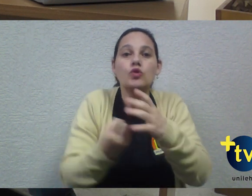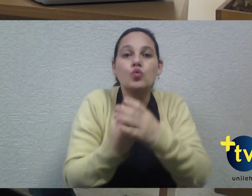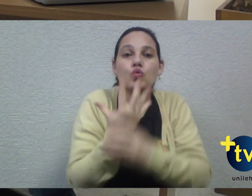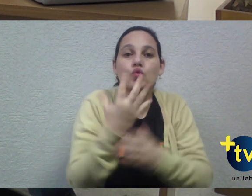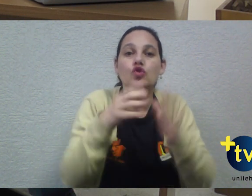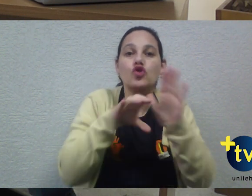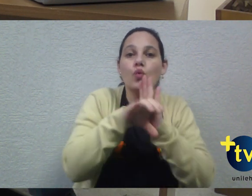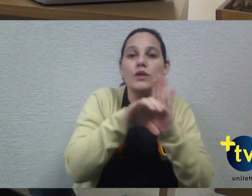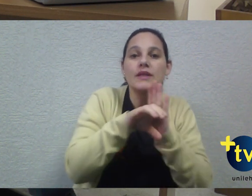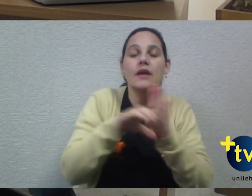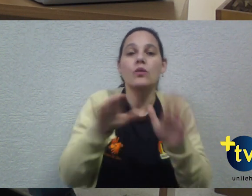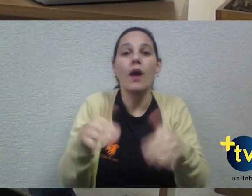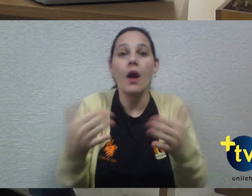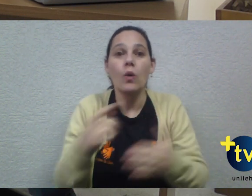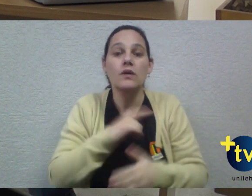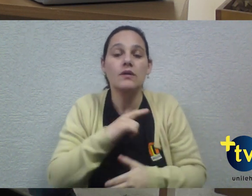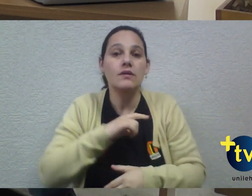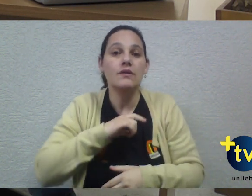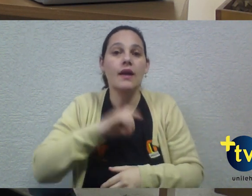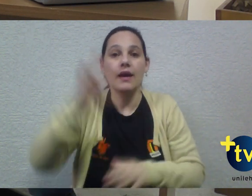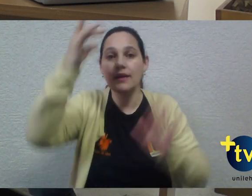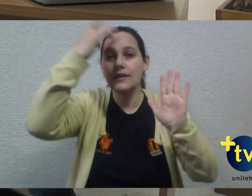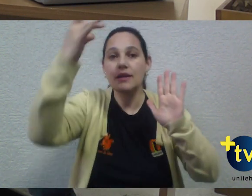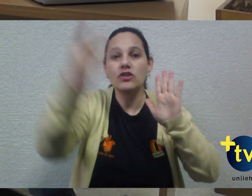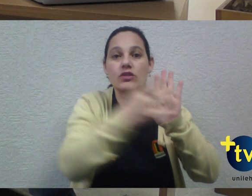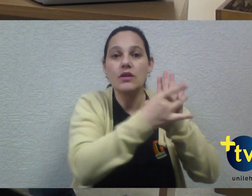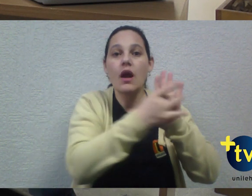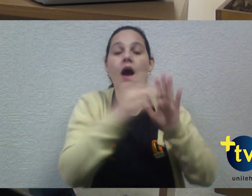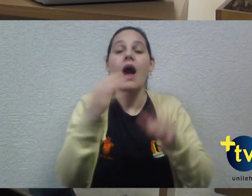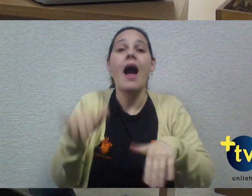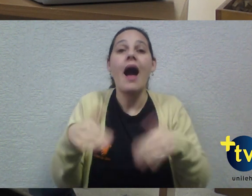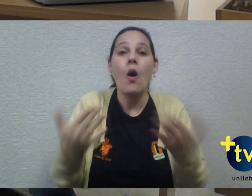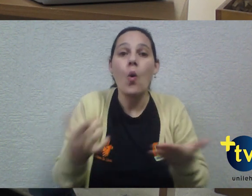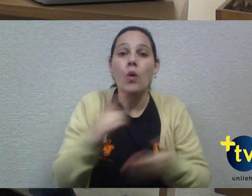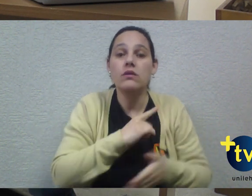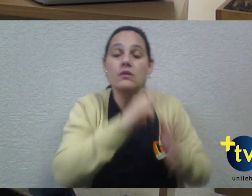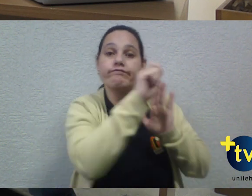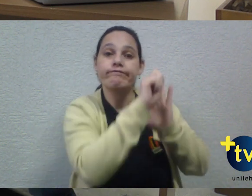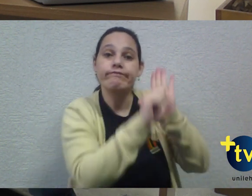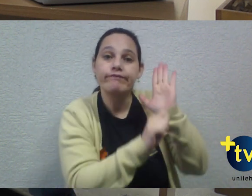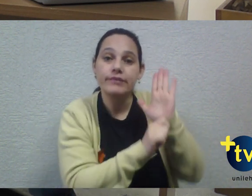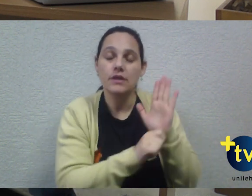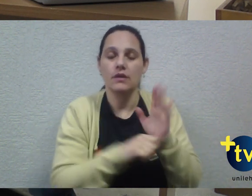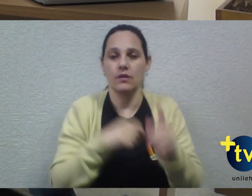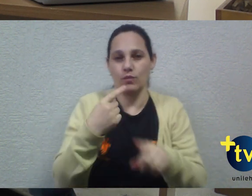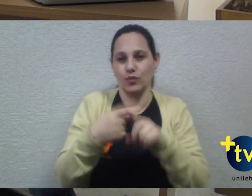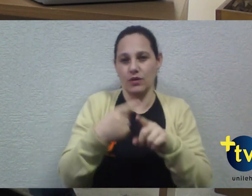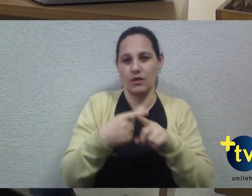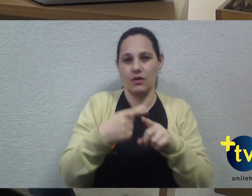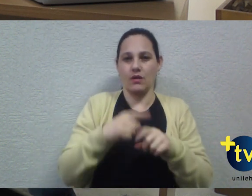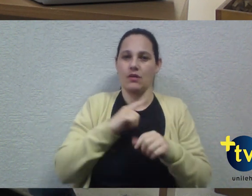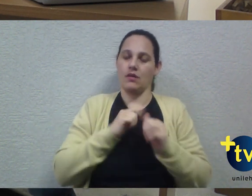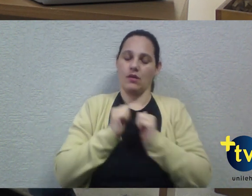esse conceito de ciência de dados e inteligência artificial, que ambas as duas áreas andam de maneira